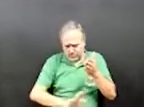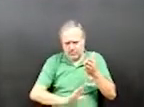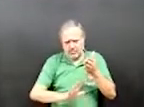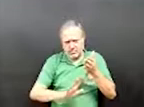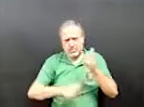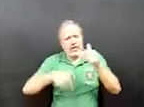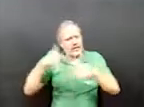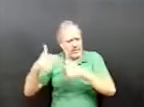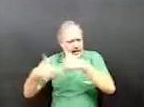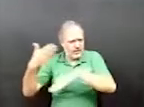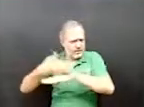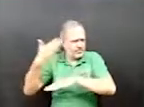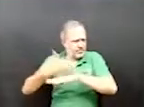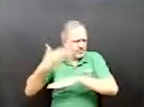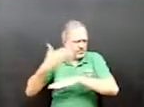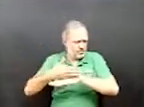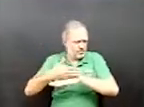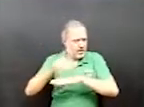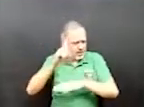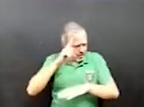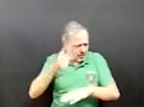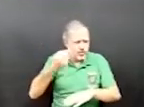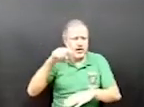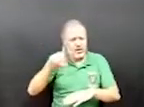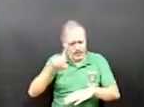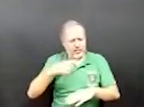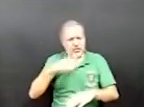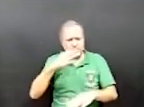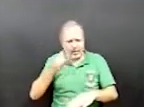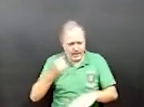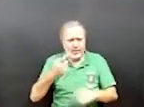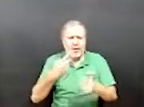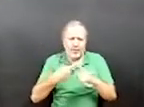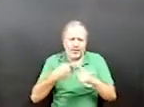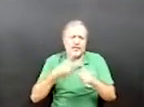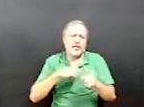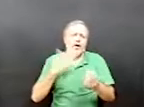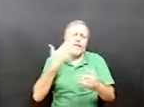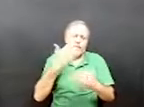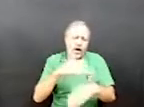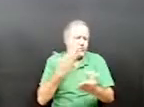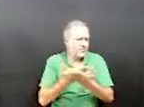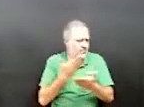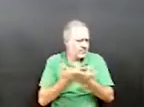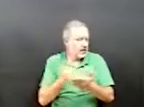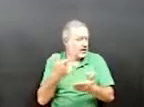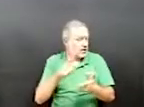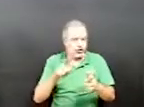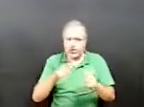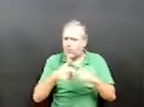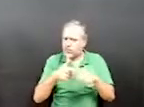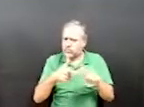eu trabalhava na loja. Obviamente que se um dia eu tinha de sair, puxa, falar, pai, eu preciso sair mais cedo que eu preciso estudar para a prova de amanhã, não tinha nenhum problema com relação a